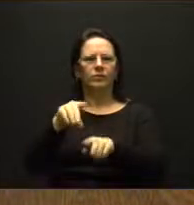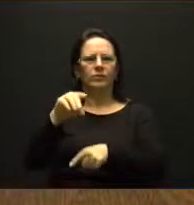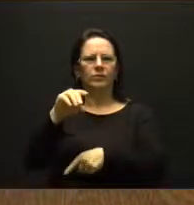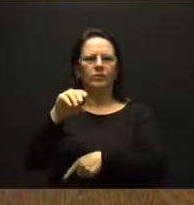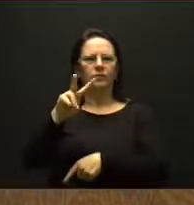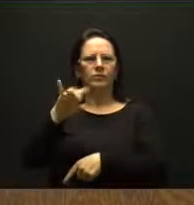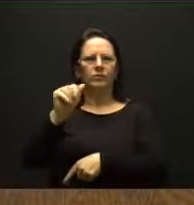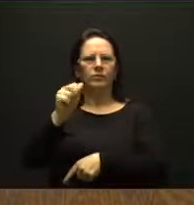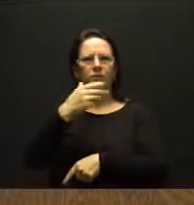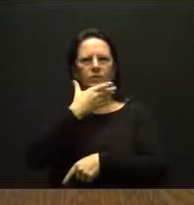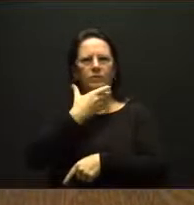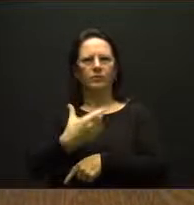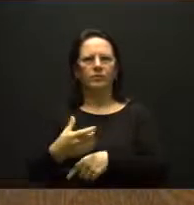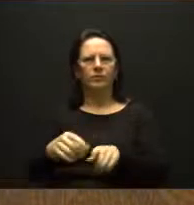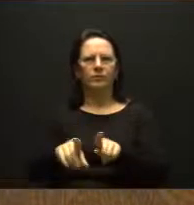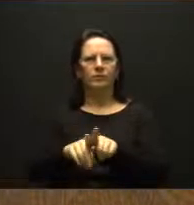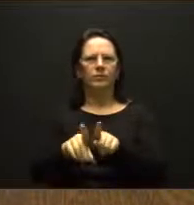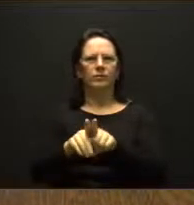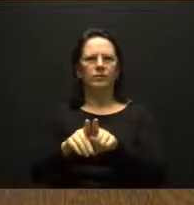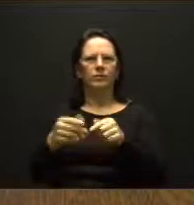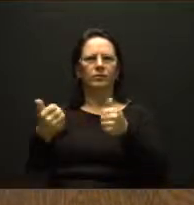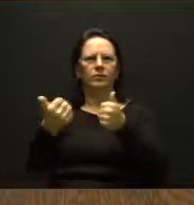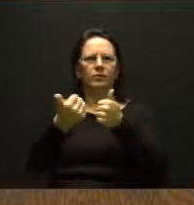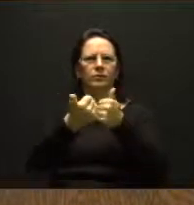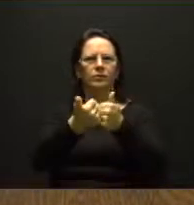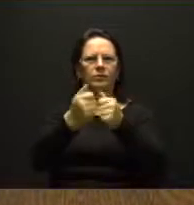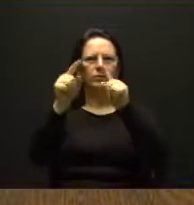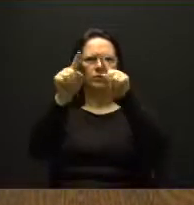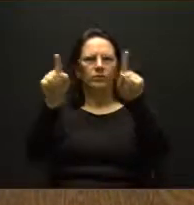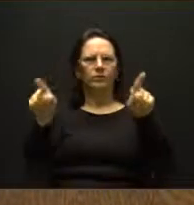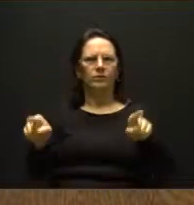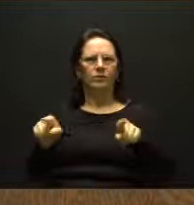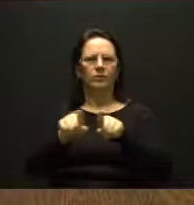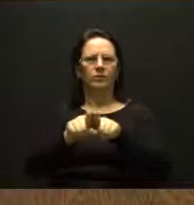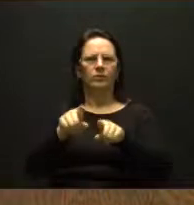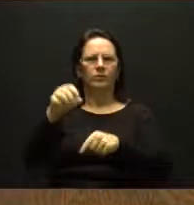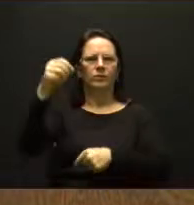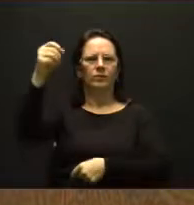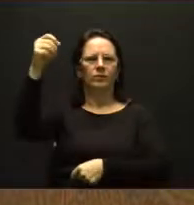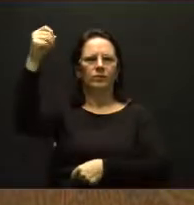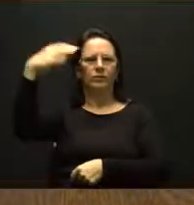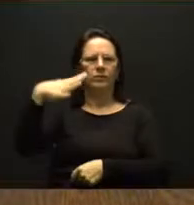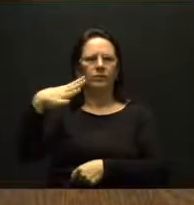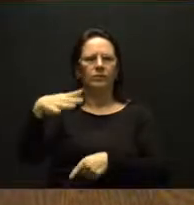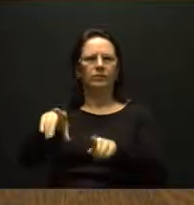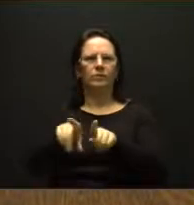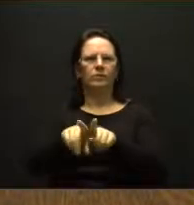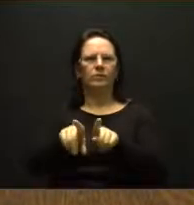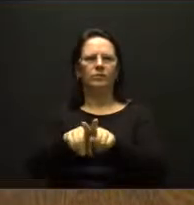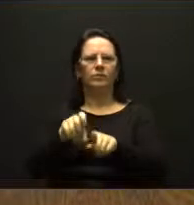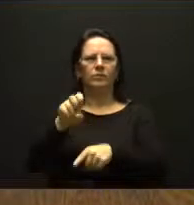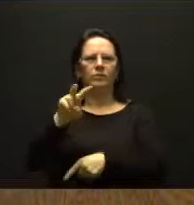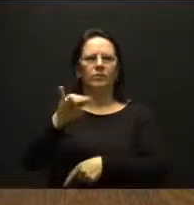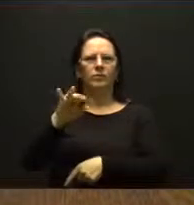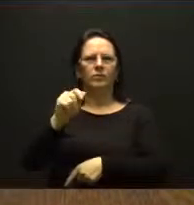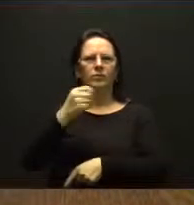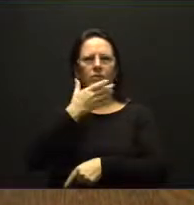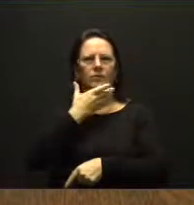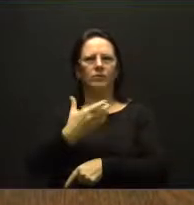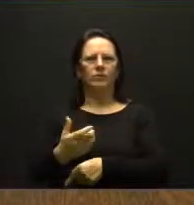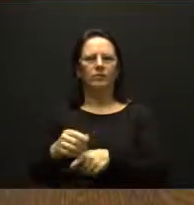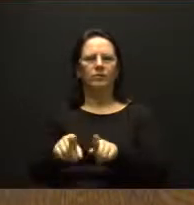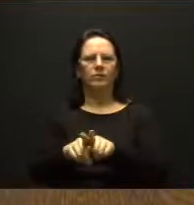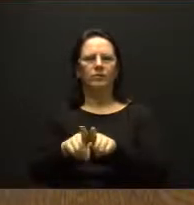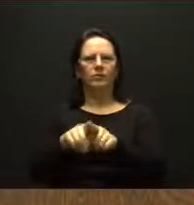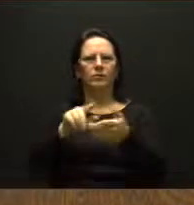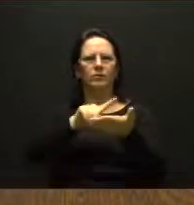grande natal encaminho instituição de quadros naomi para sistemas soares campos na vila natal caminho